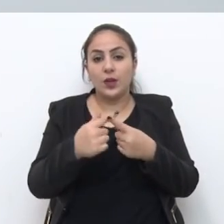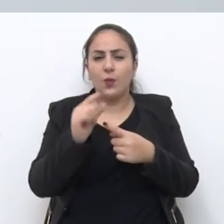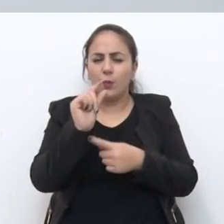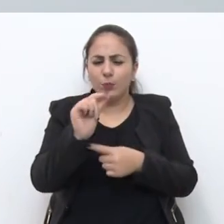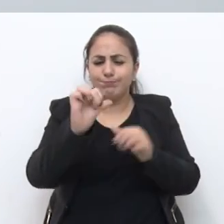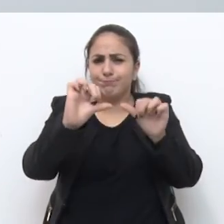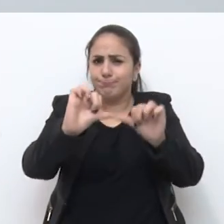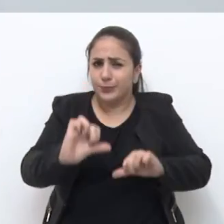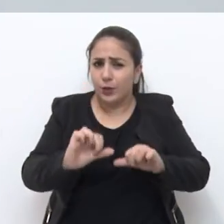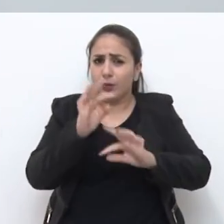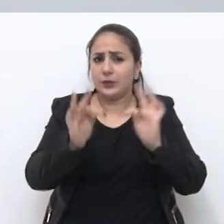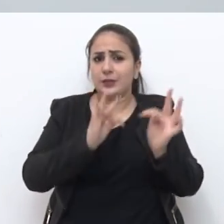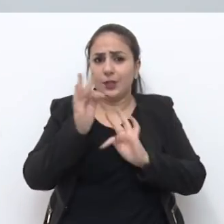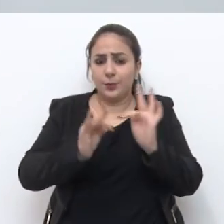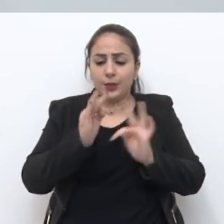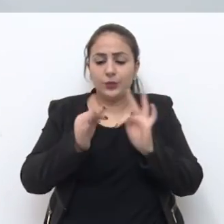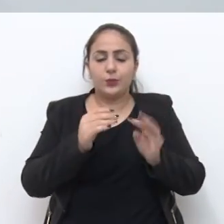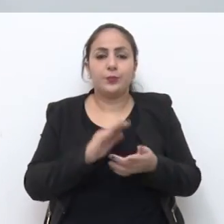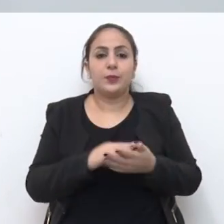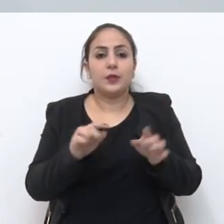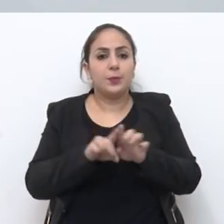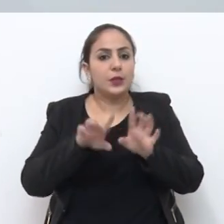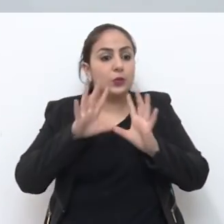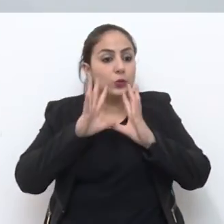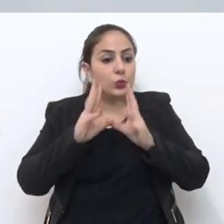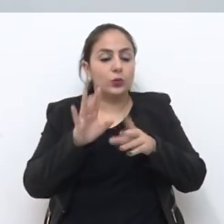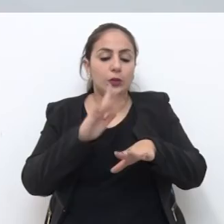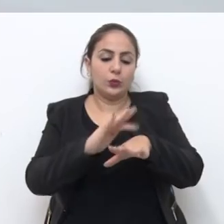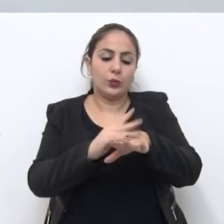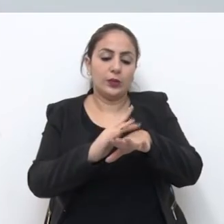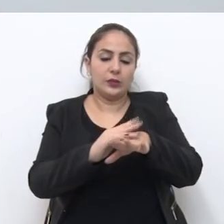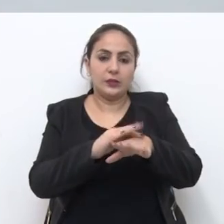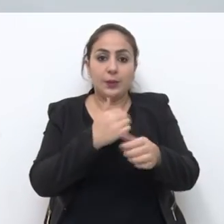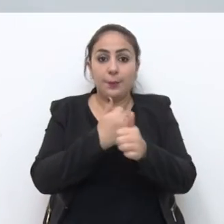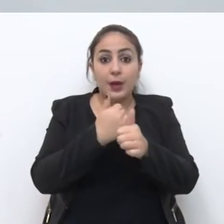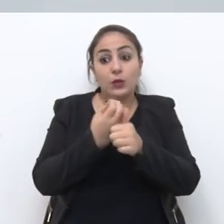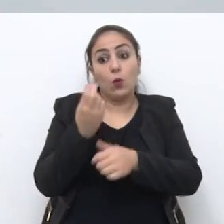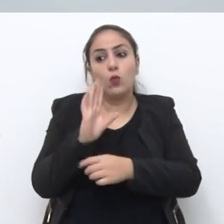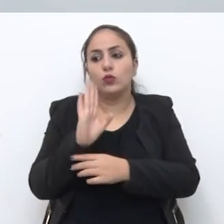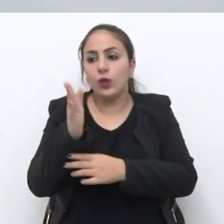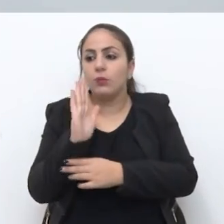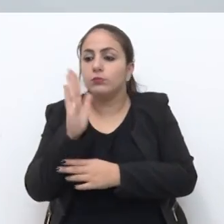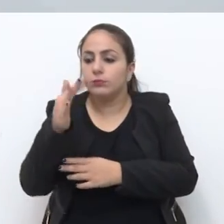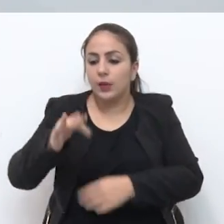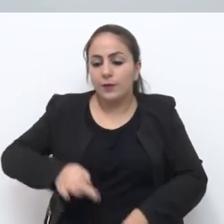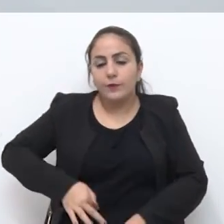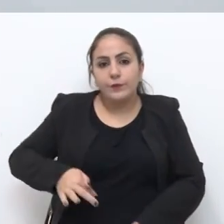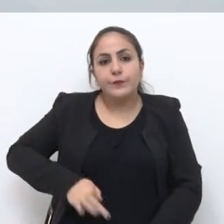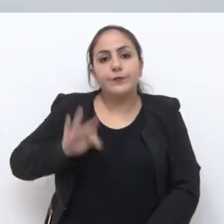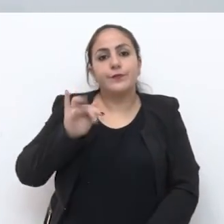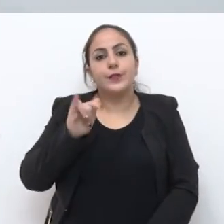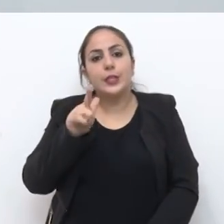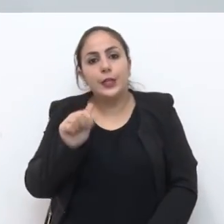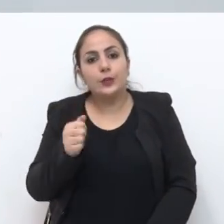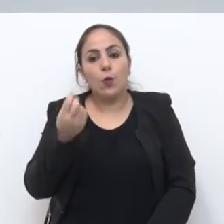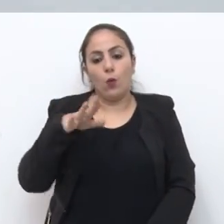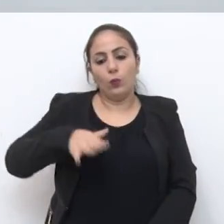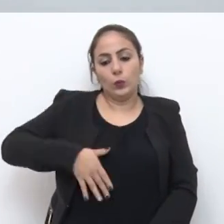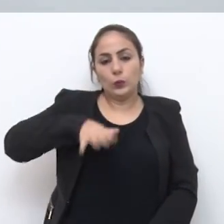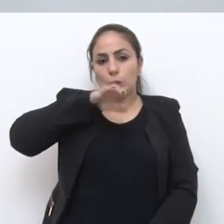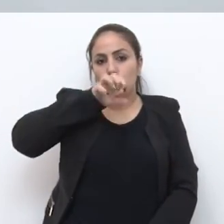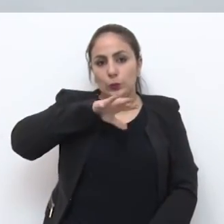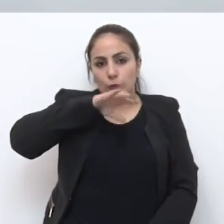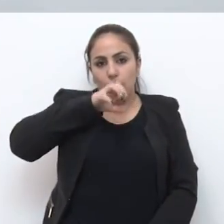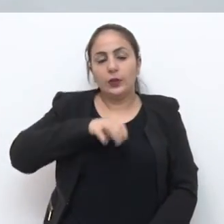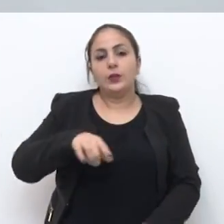tratamento um pouco pior, e ver se realmente a doença está localizada ou foi para o fígado, para o pulmão, para os demais órgãos, porque